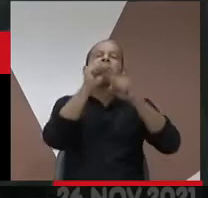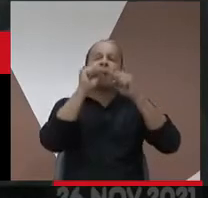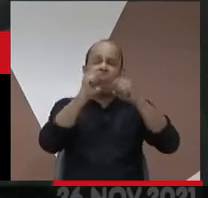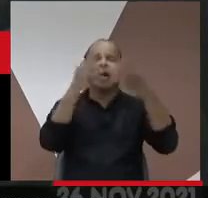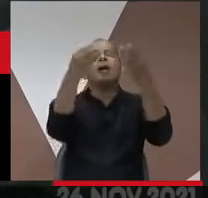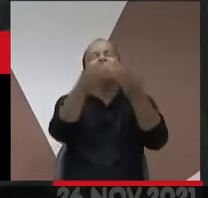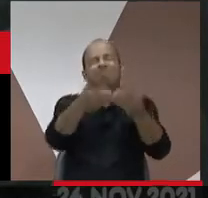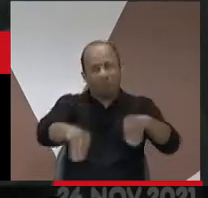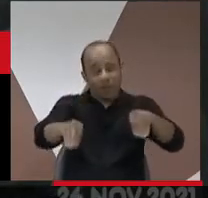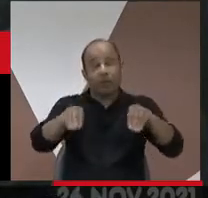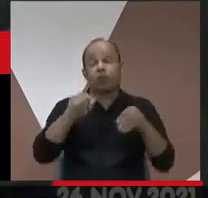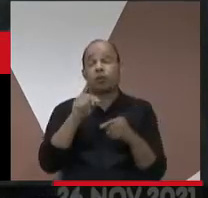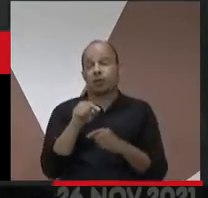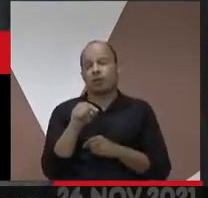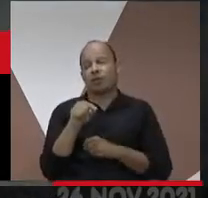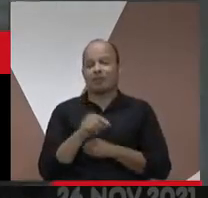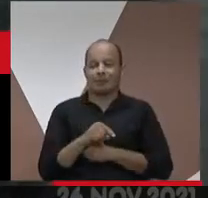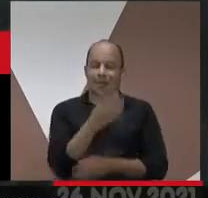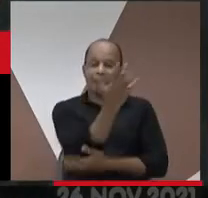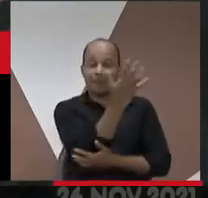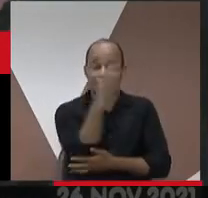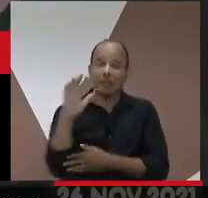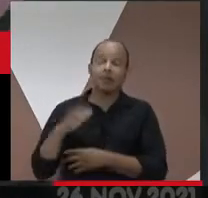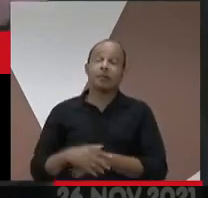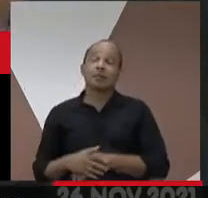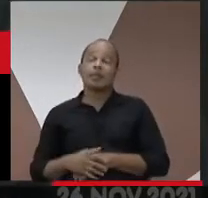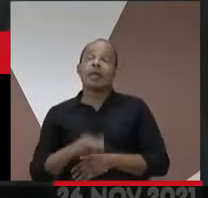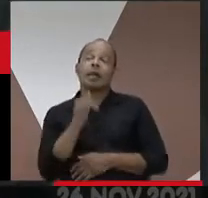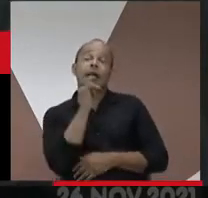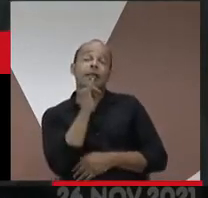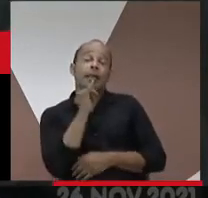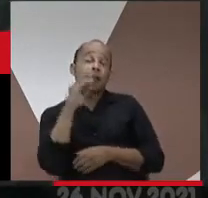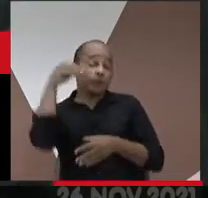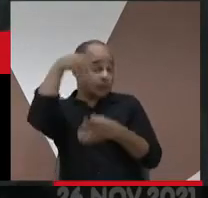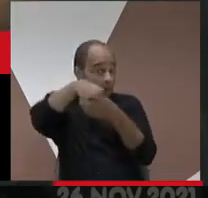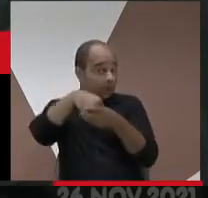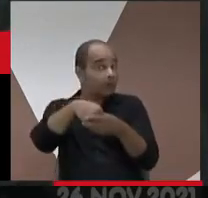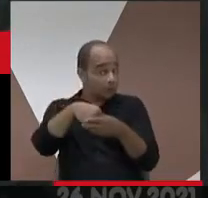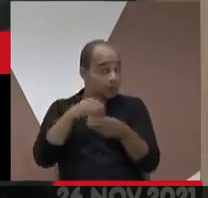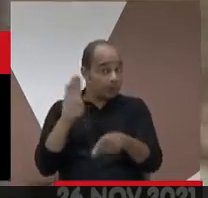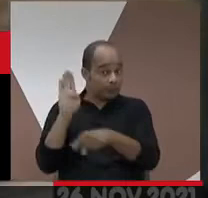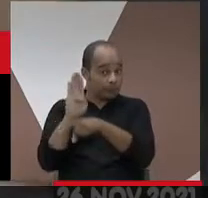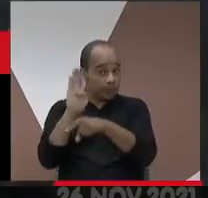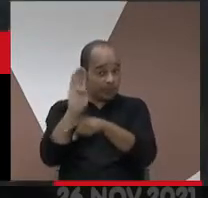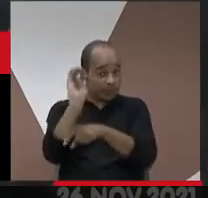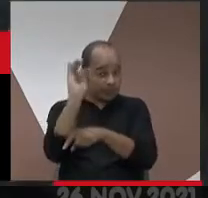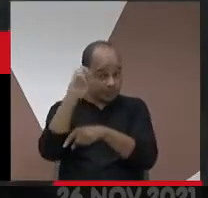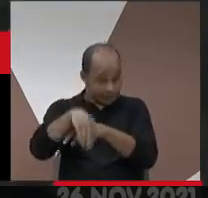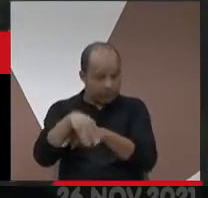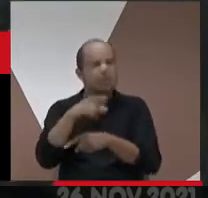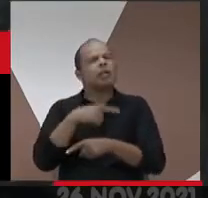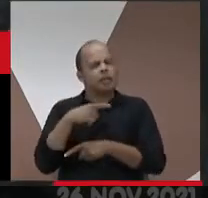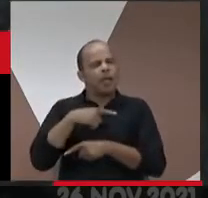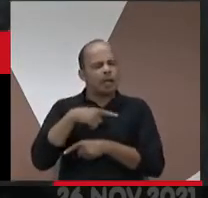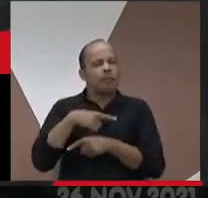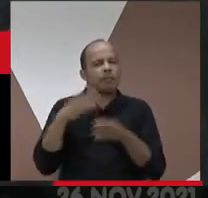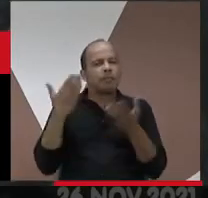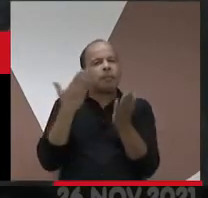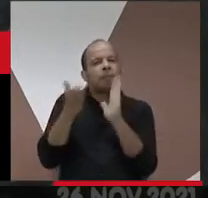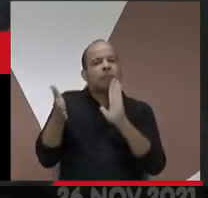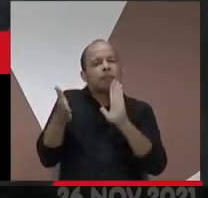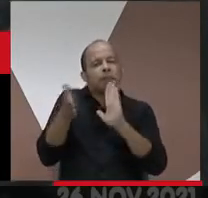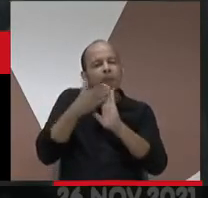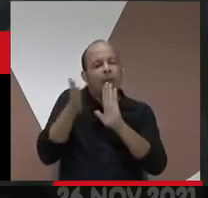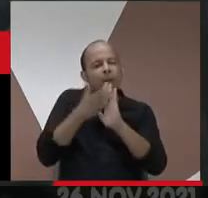cortar a bacia de Vargem das Flores. Inicialmente, Betim tinha uma proposta que reduzia o corte de 14 quilômetros para